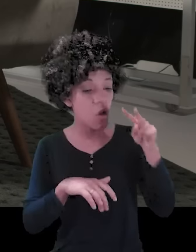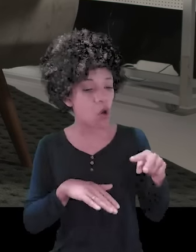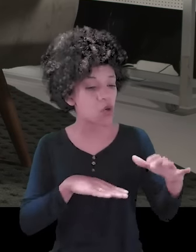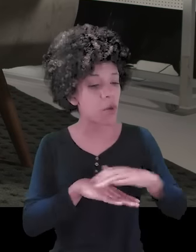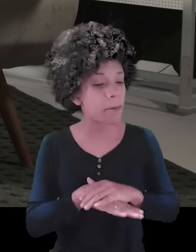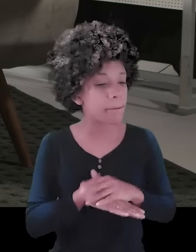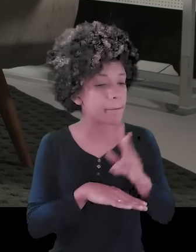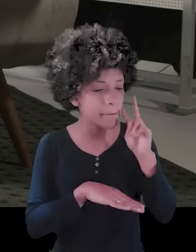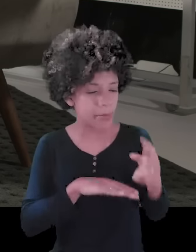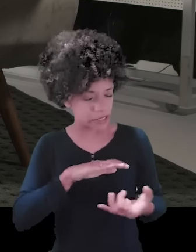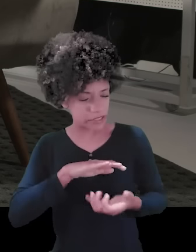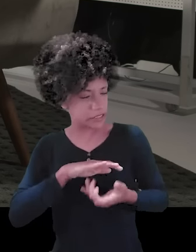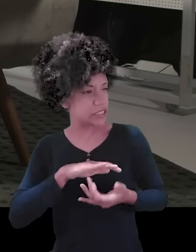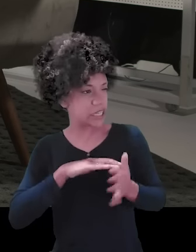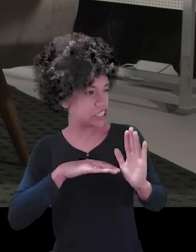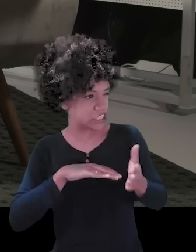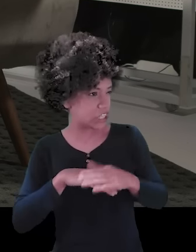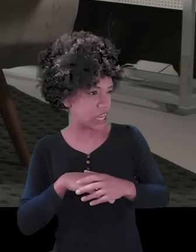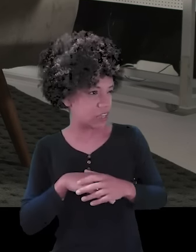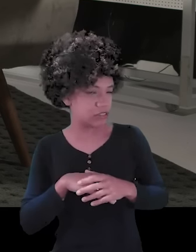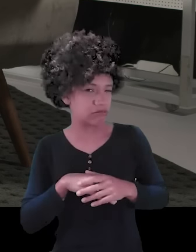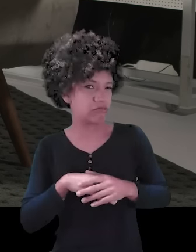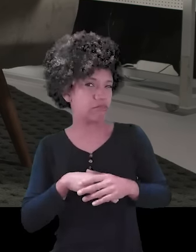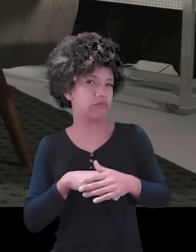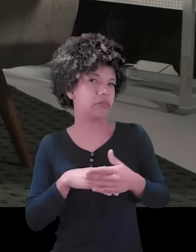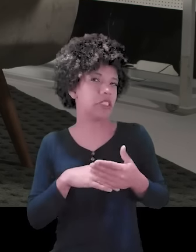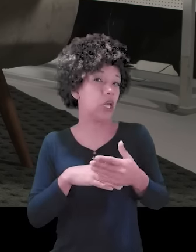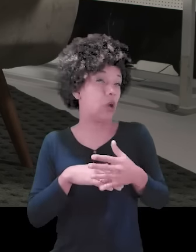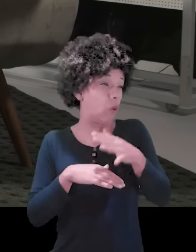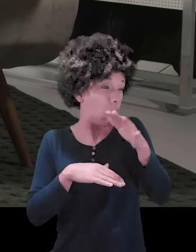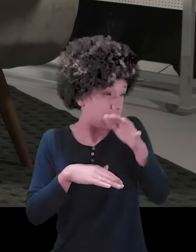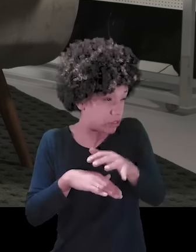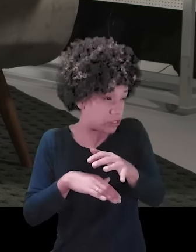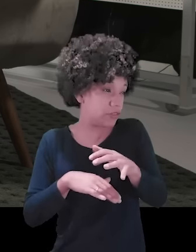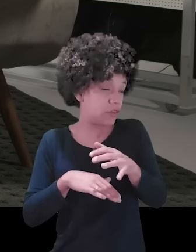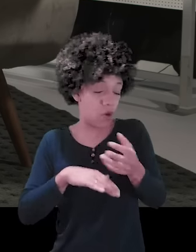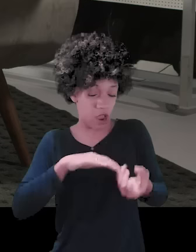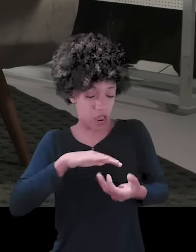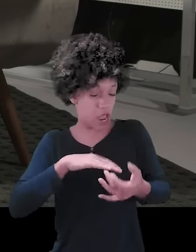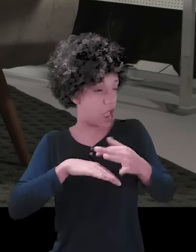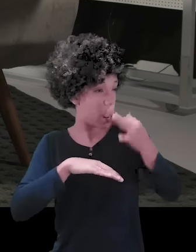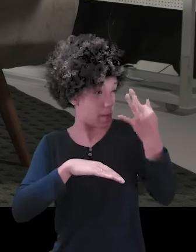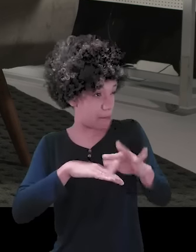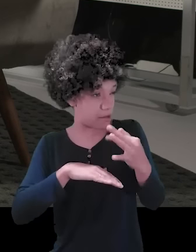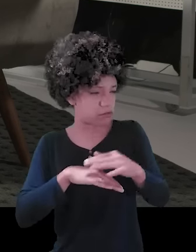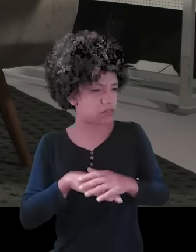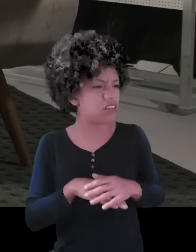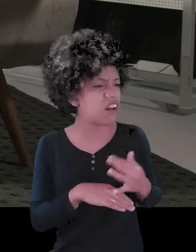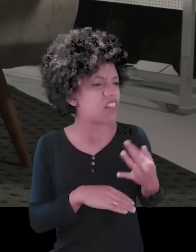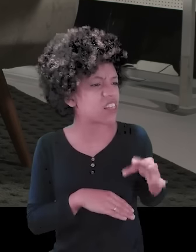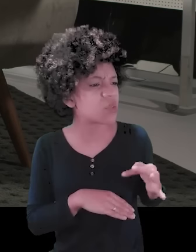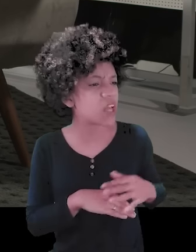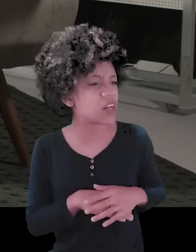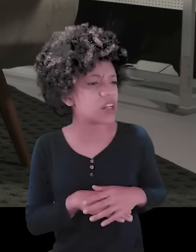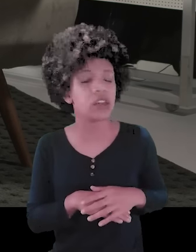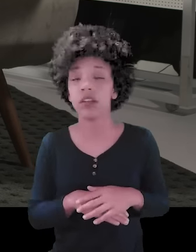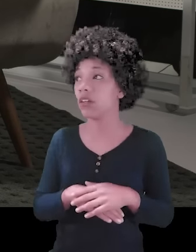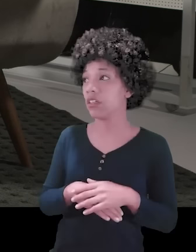olhou o pé que ele pede já é engraçado horrível queimadura horrível e foi tá doendo